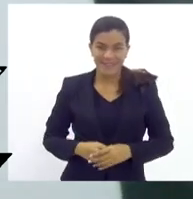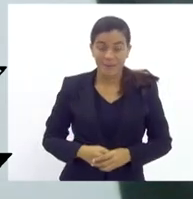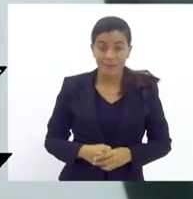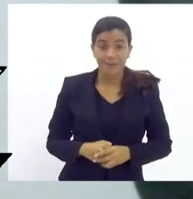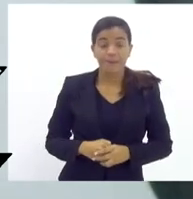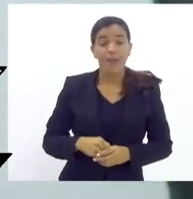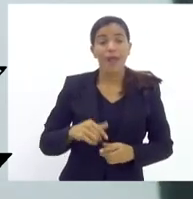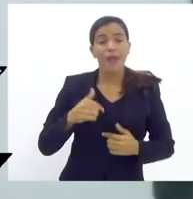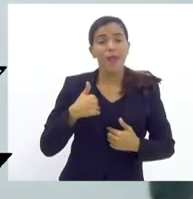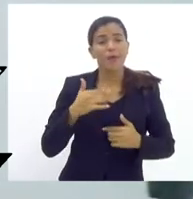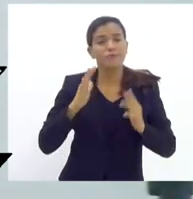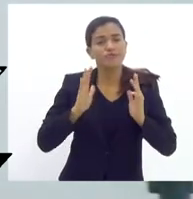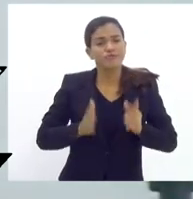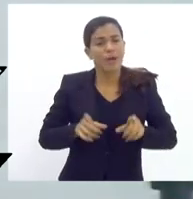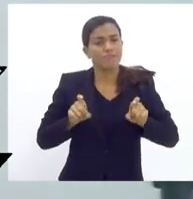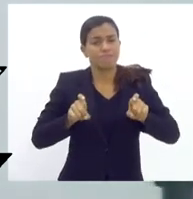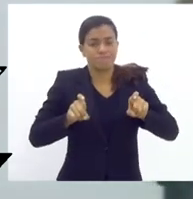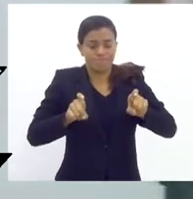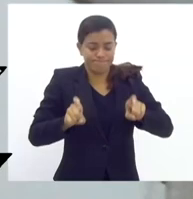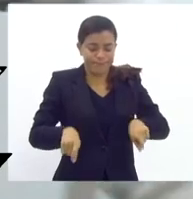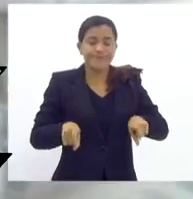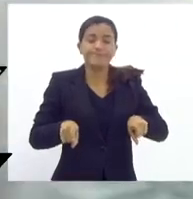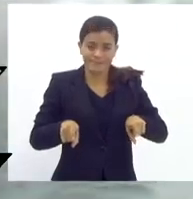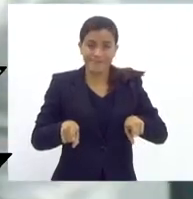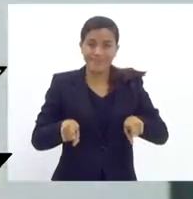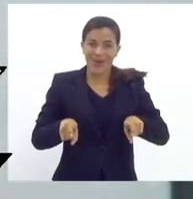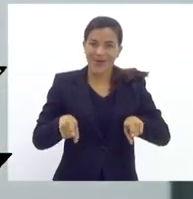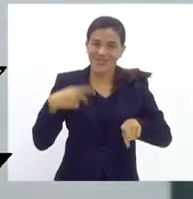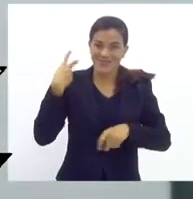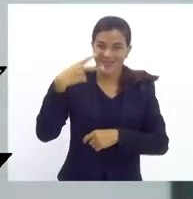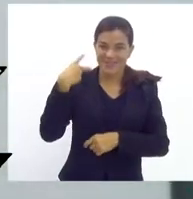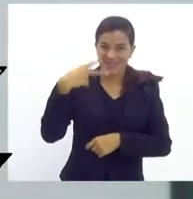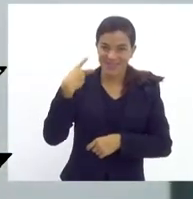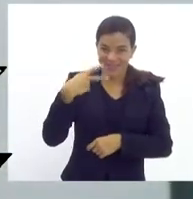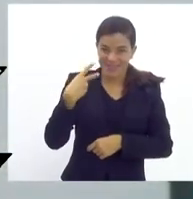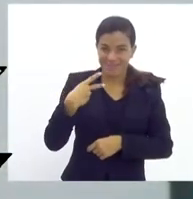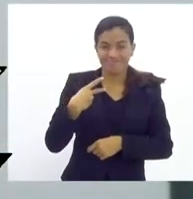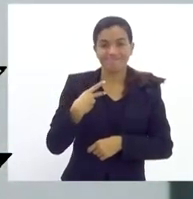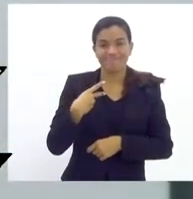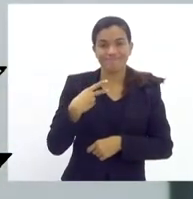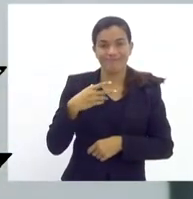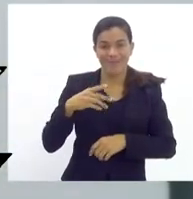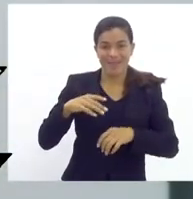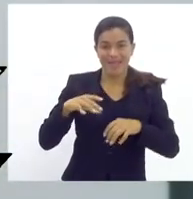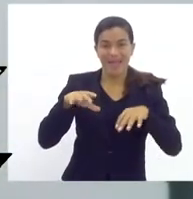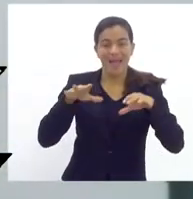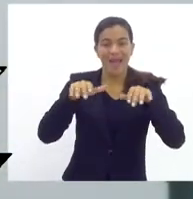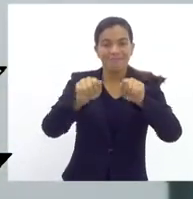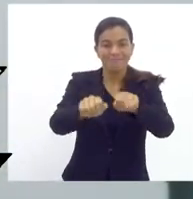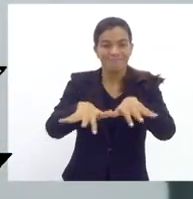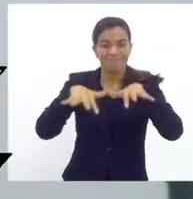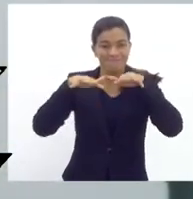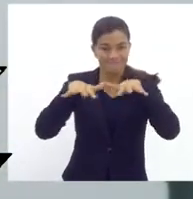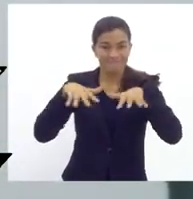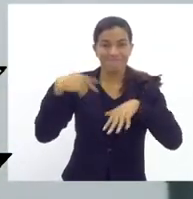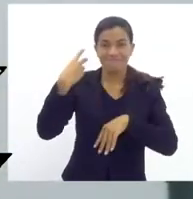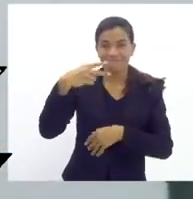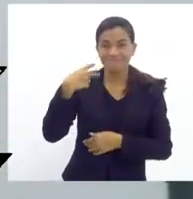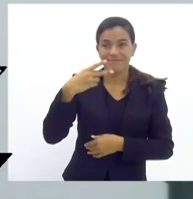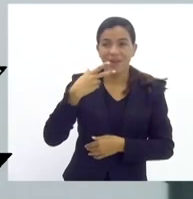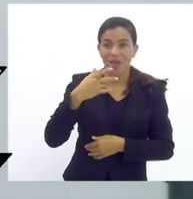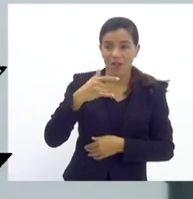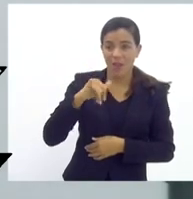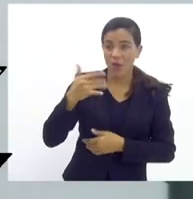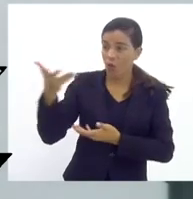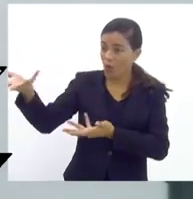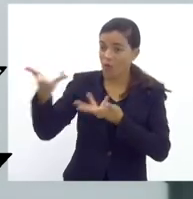eu depois da minha posse eu digo que quando eu entrei naquela casa na Câmara de Vereadores eu disse para as pessoas que eu